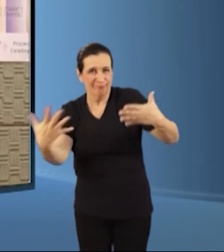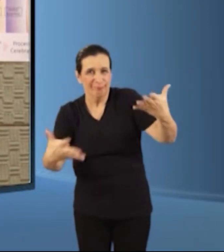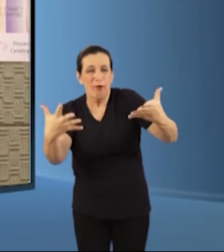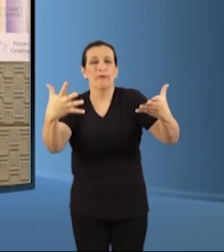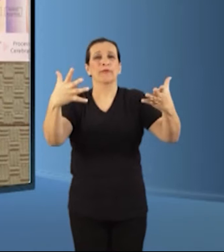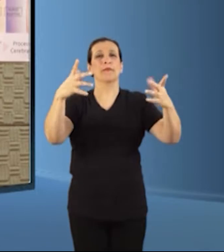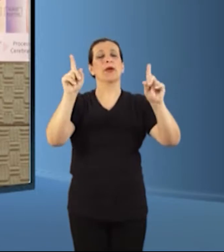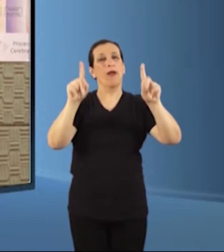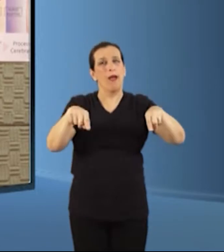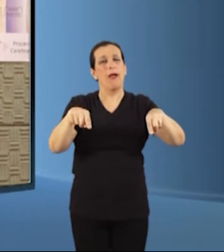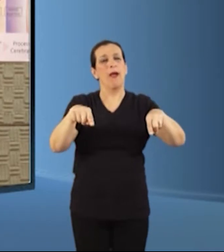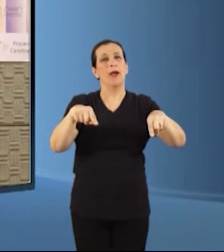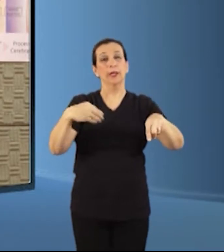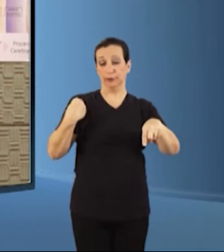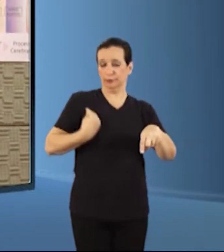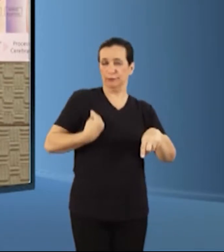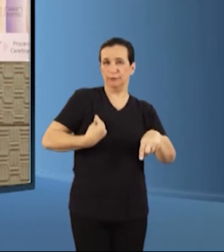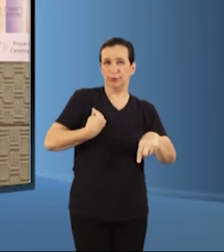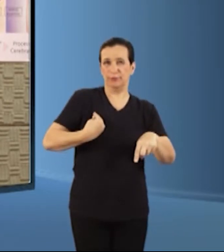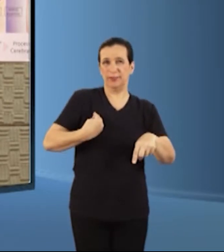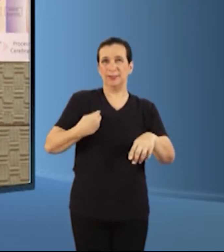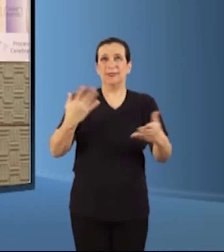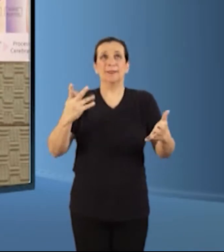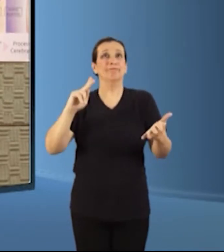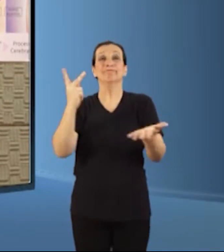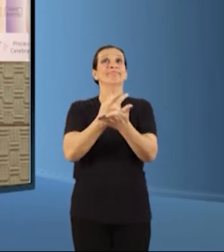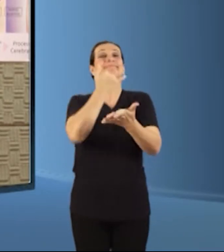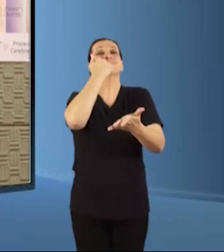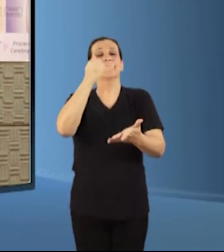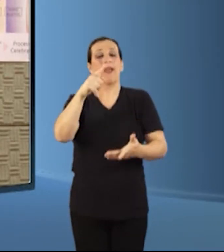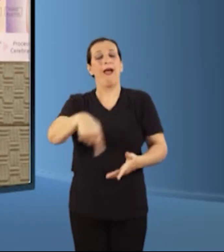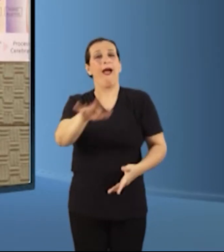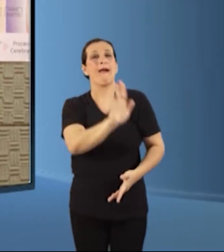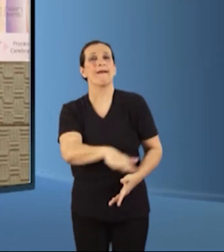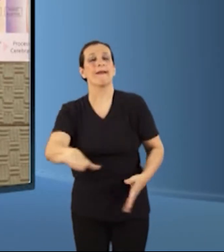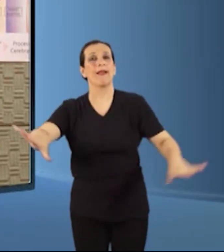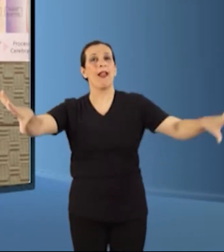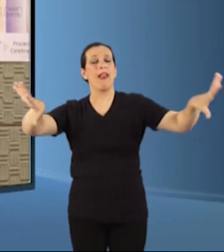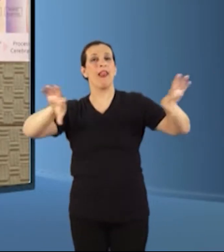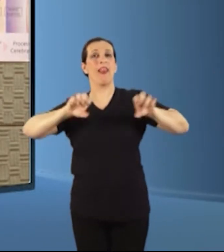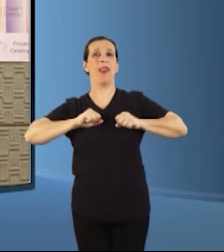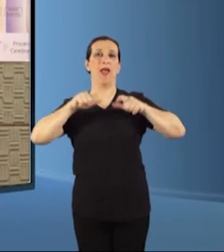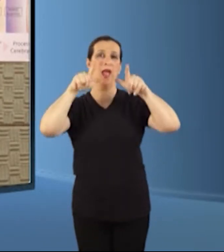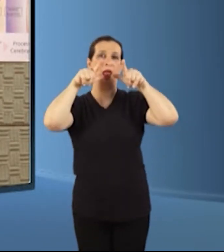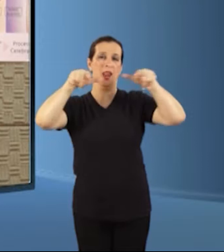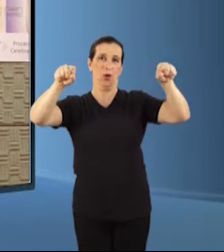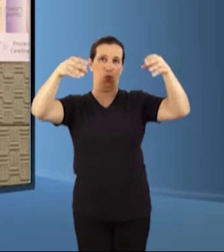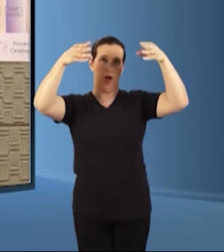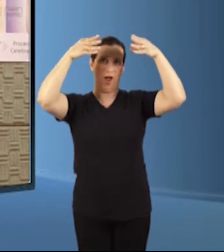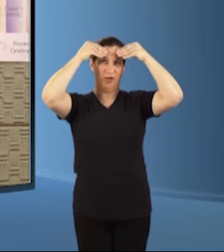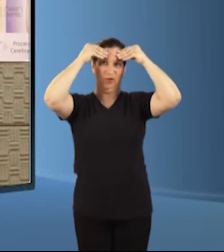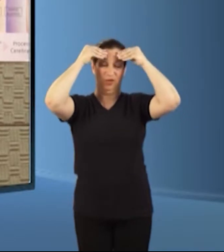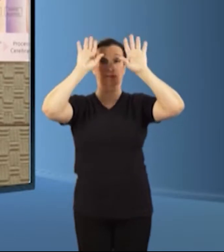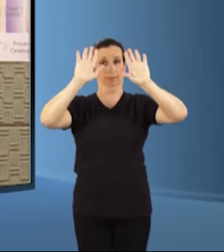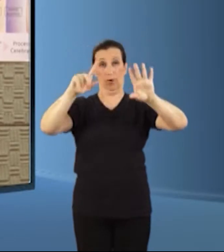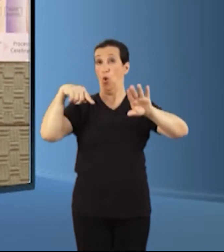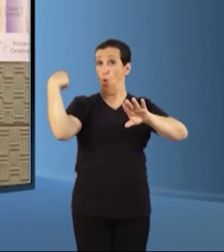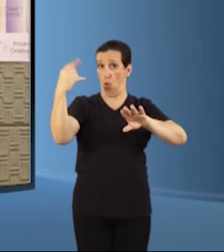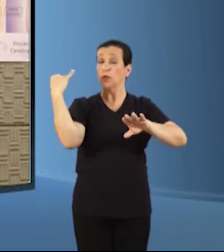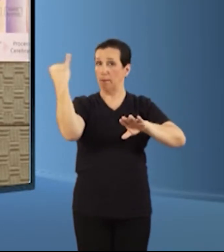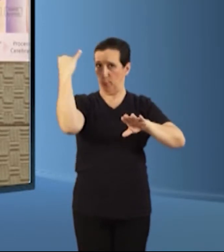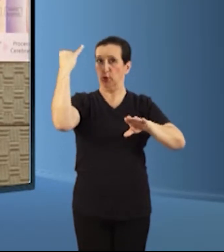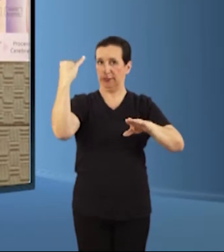desses movimentos, a partir dessas vivências incidentais que a criança vai adquirir a sua linguagem. Outro